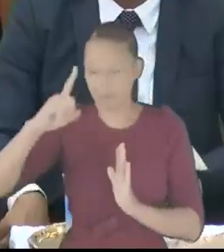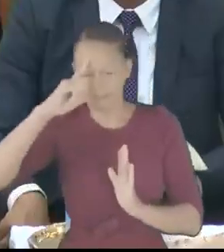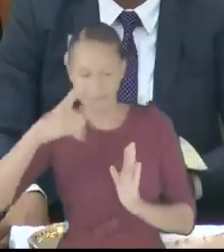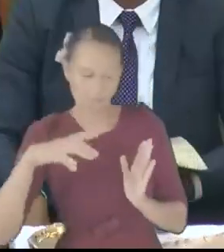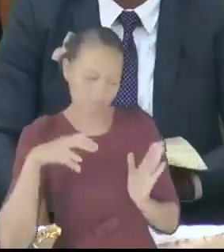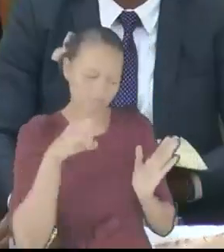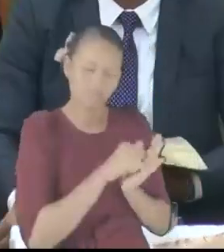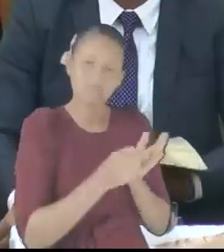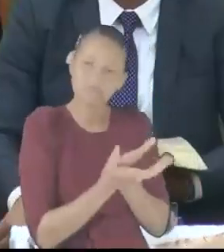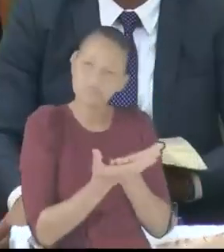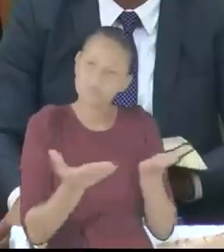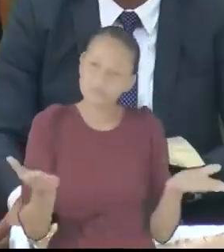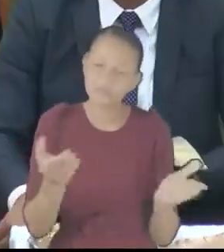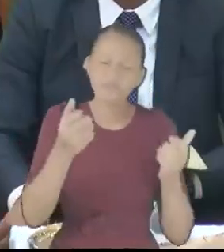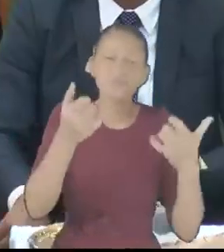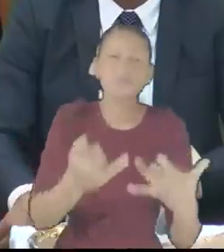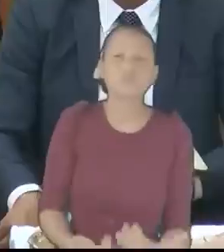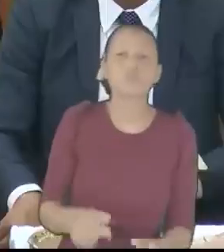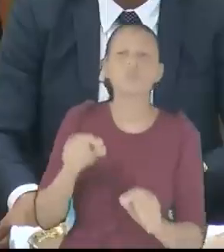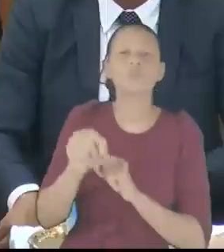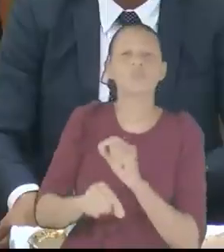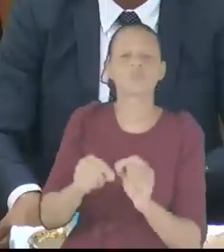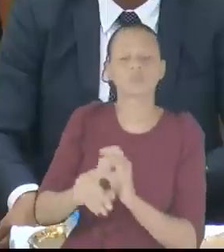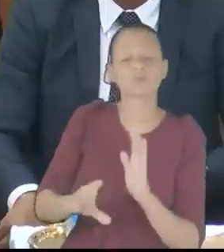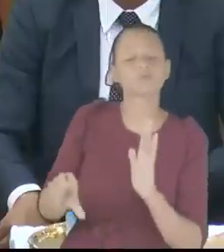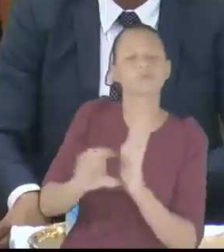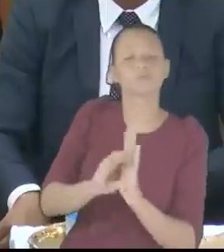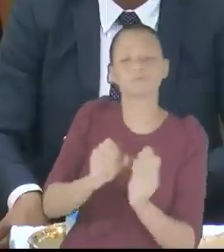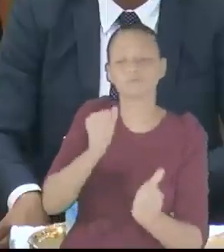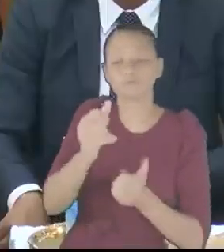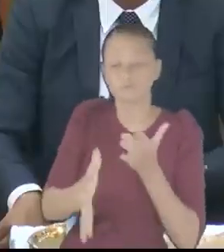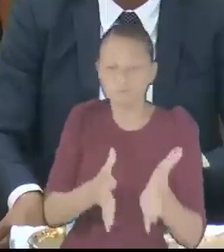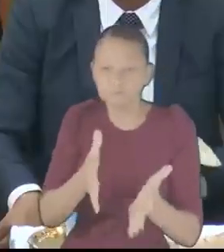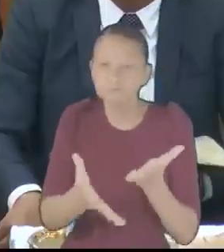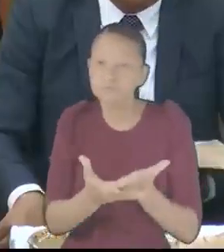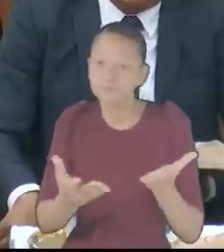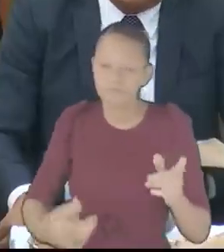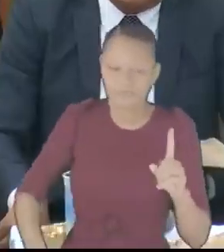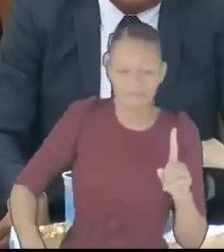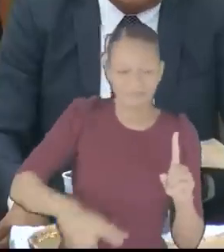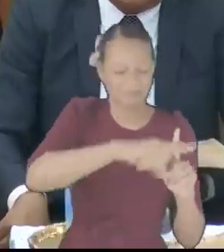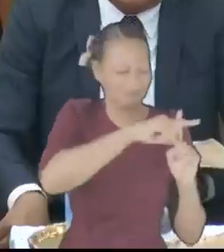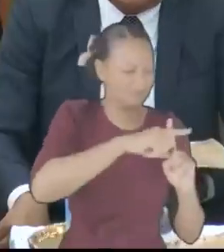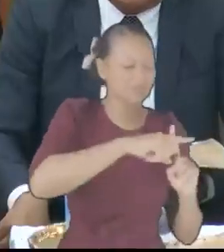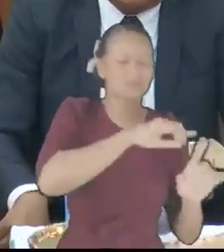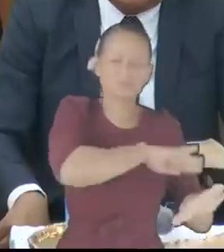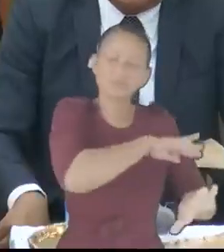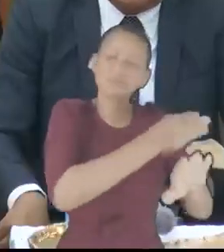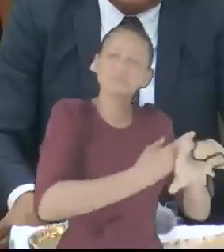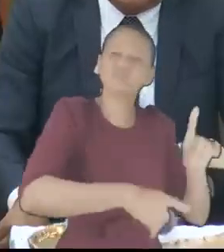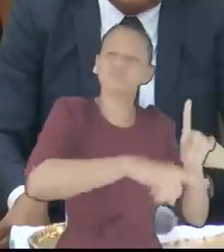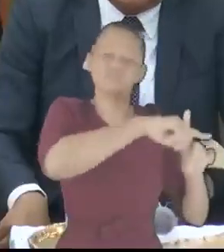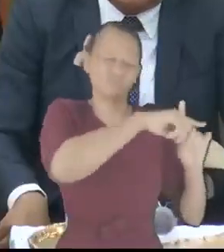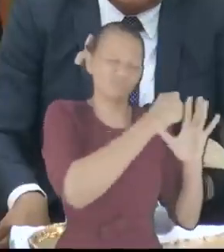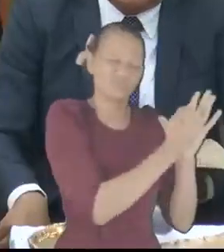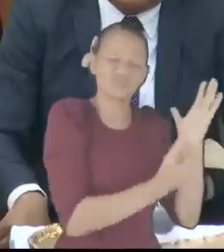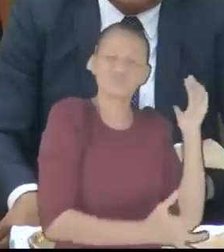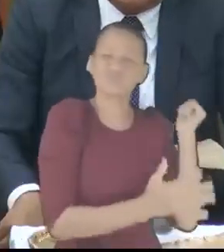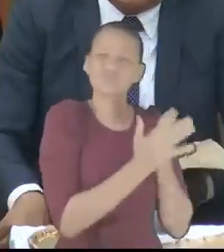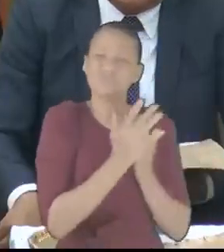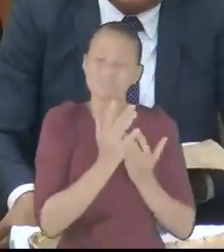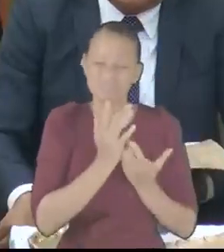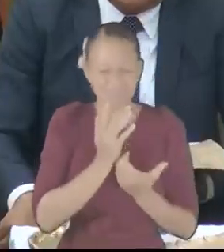nós também. Ele diz para os crentes de Colossos que lá na cruz do Calvário, Jesus fez